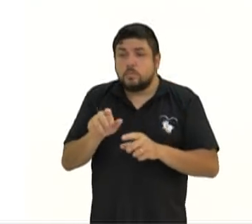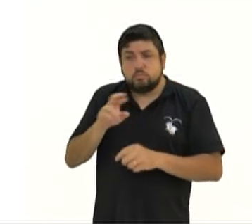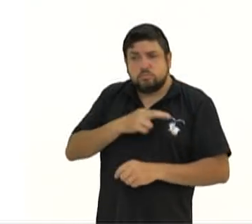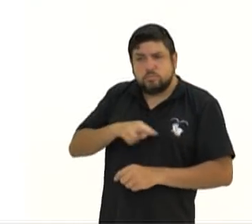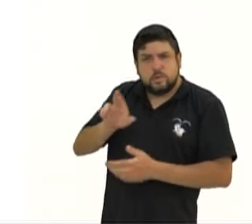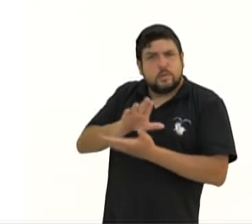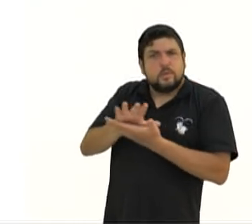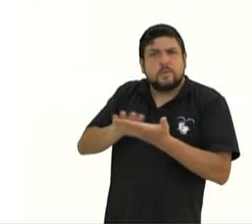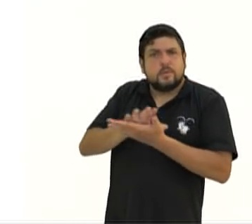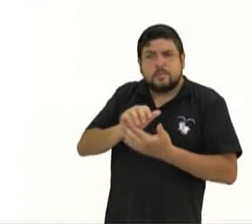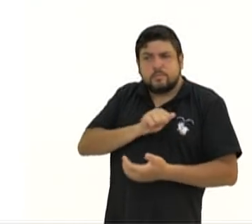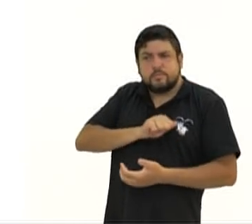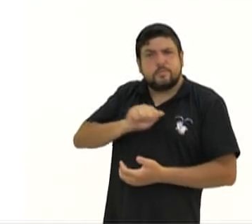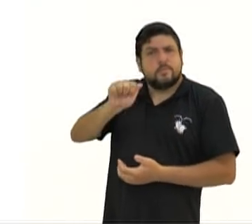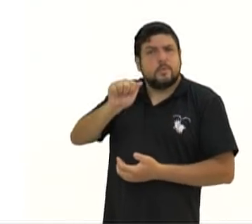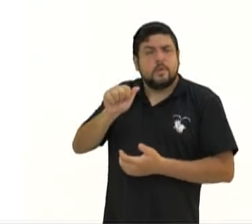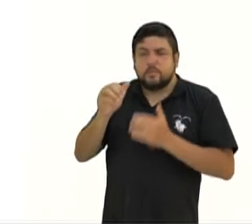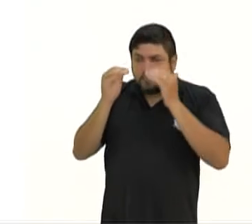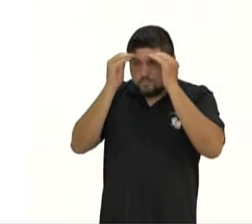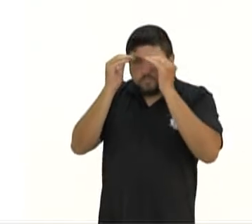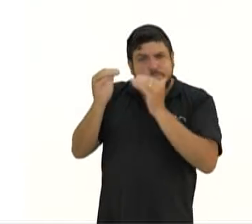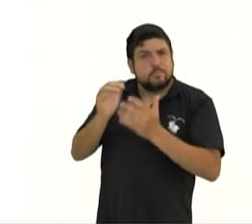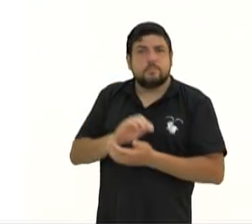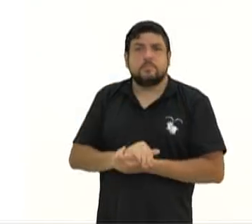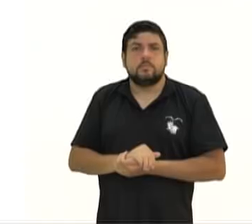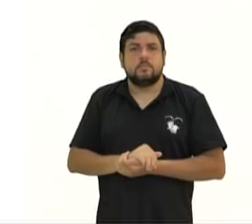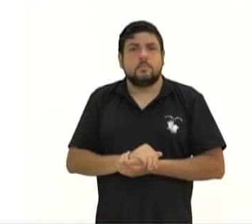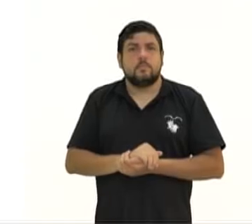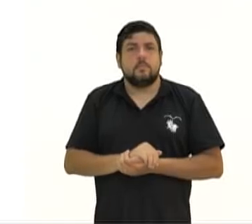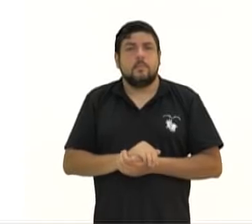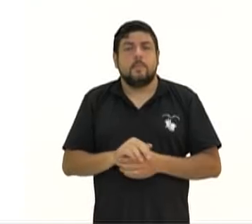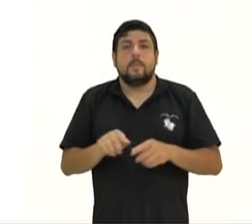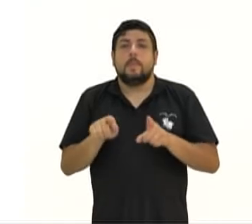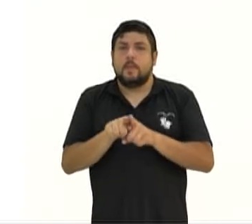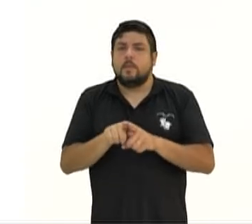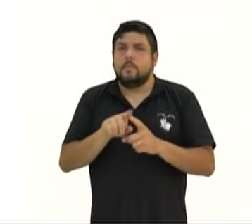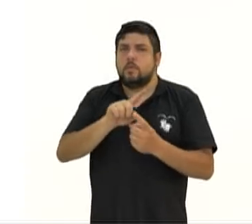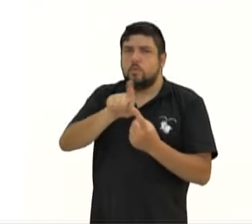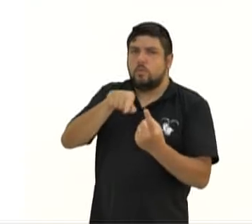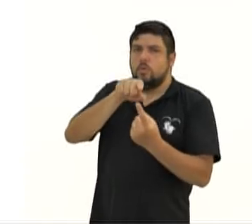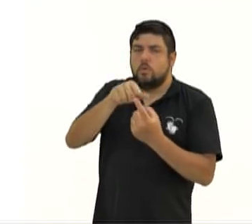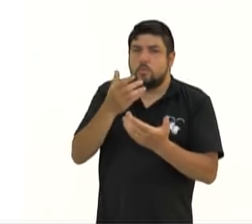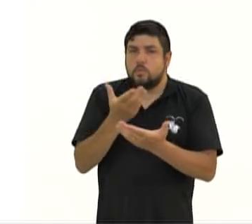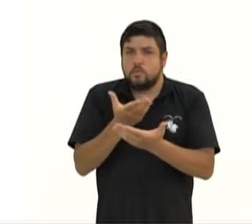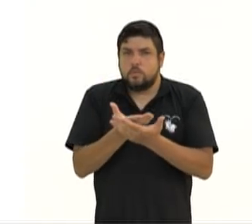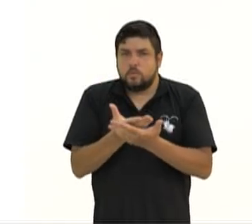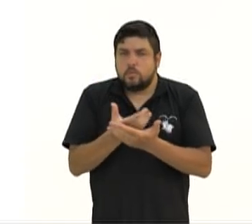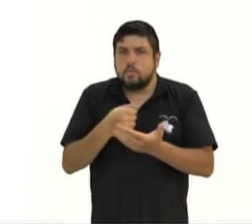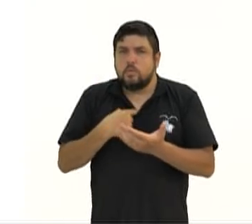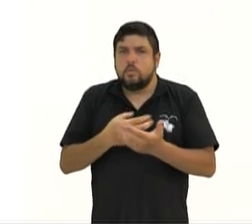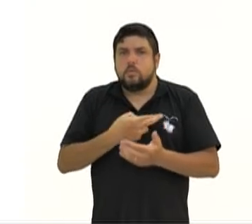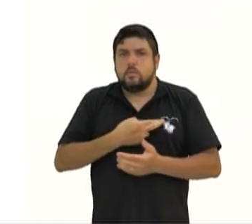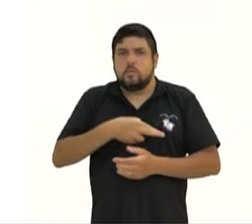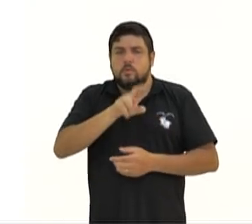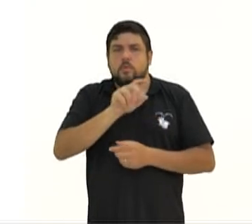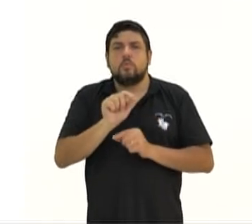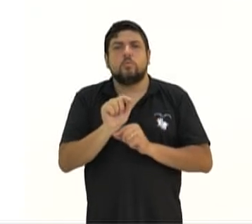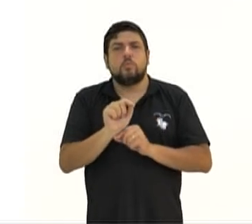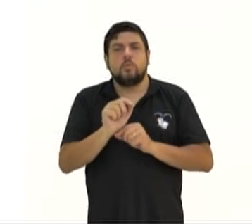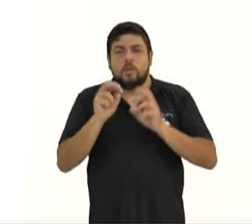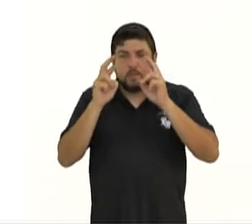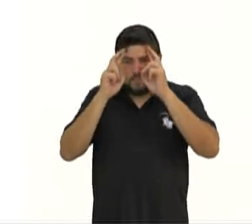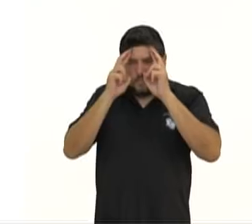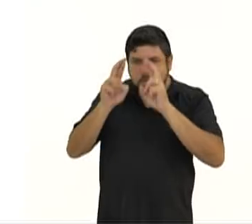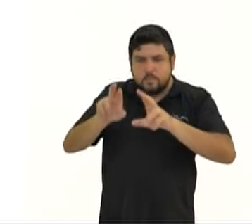estava falando agora. Podemos dizer que o objetivo do objeto de estudo, o objetivo de estudo do ensino religioso é respeito